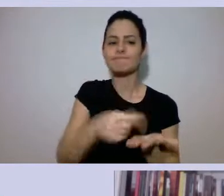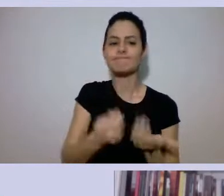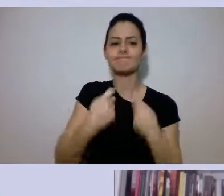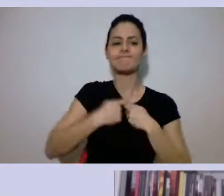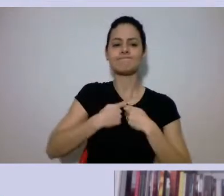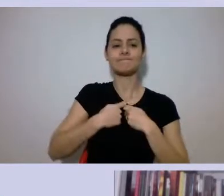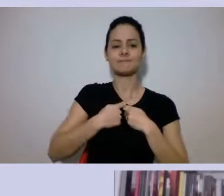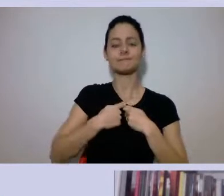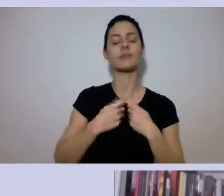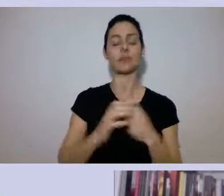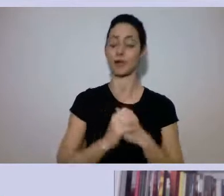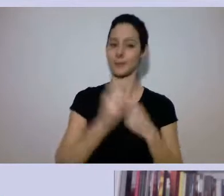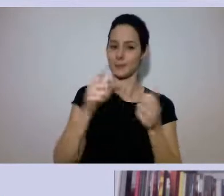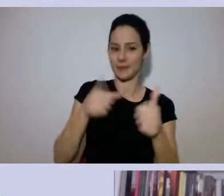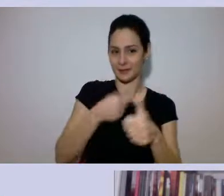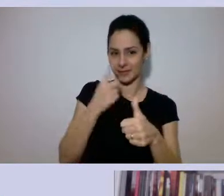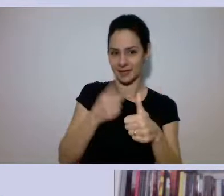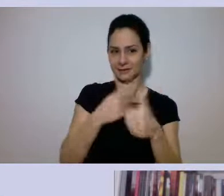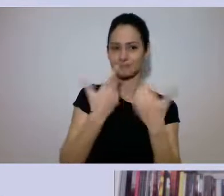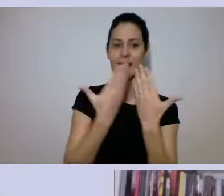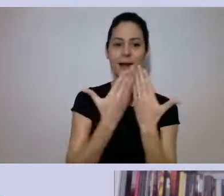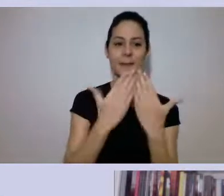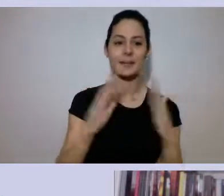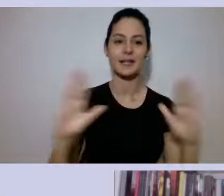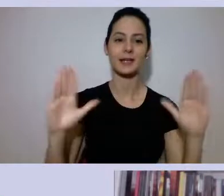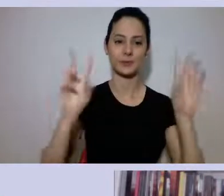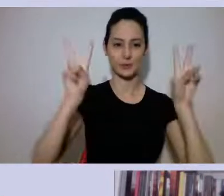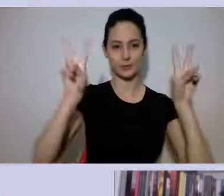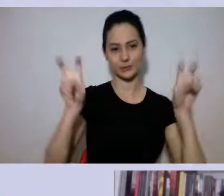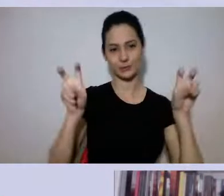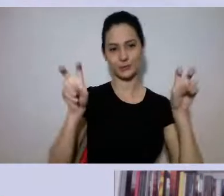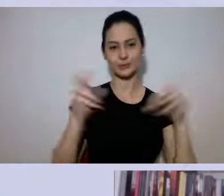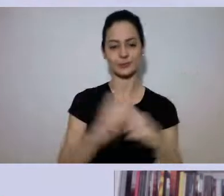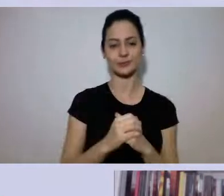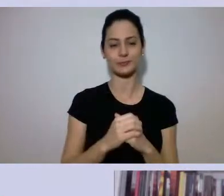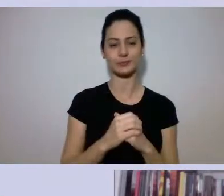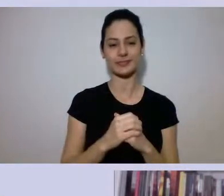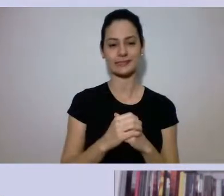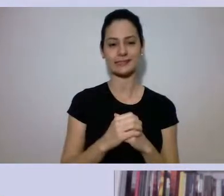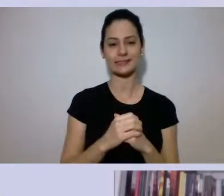queria abrir com um assunto com uma fala muito